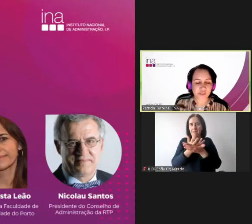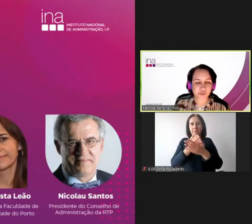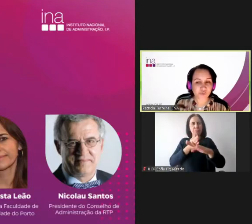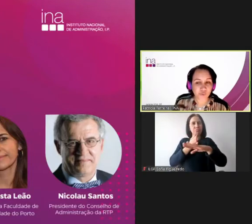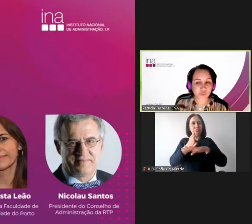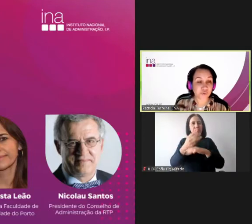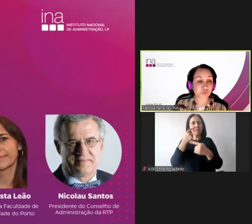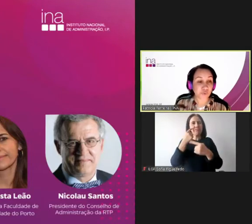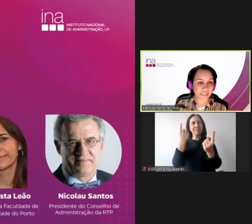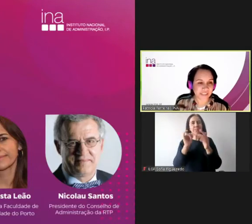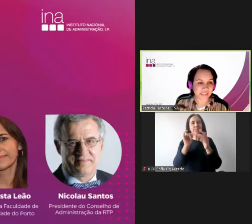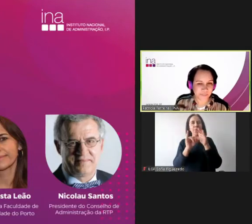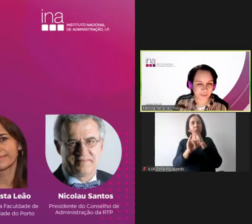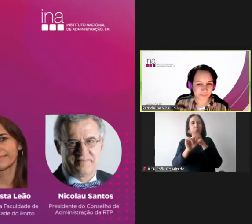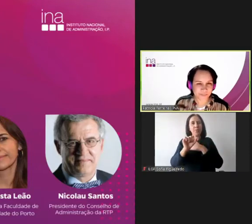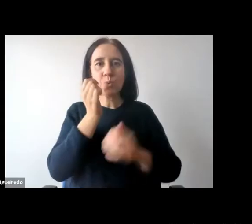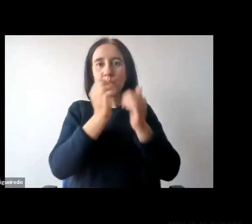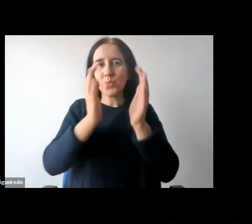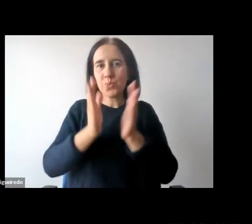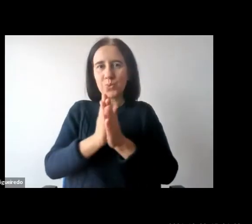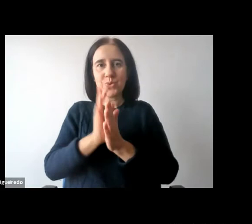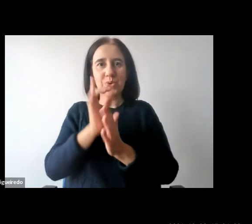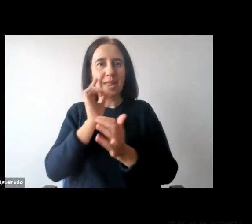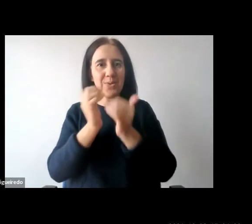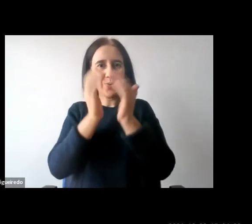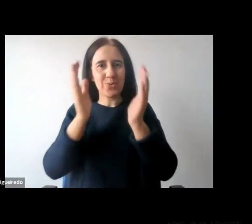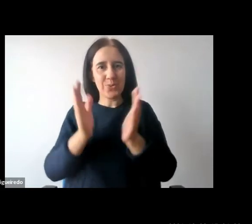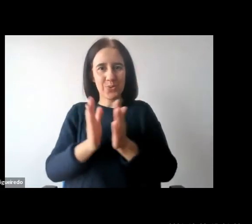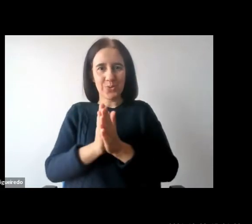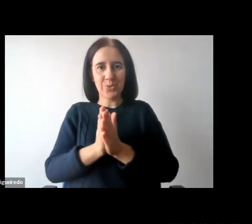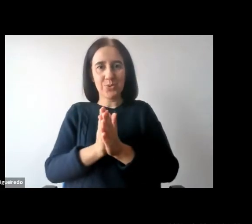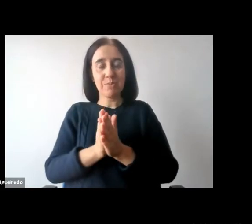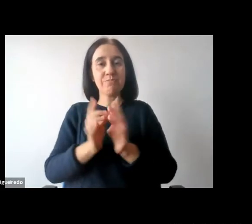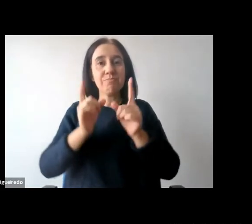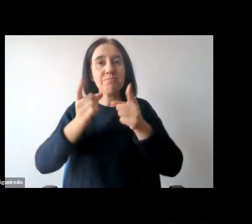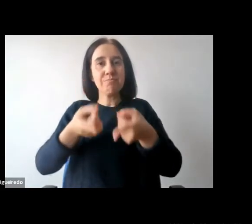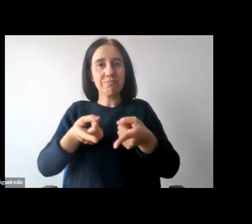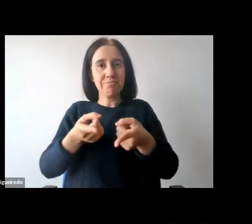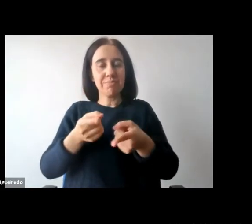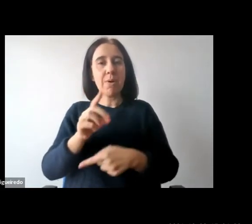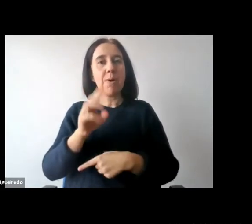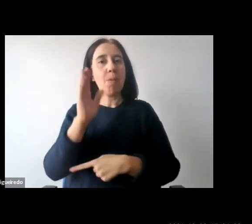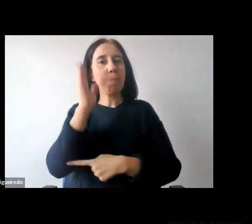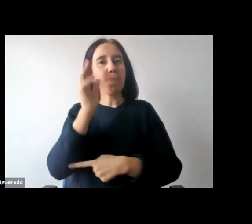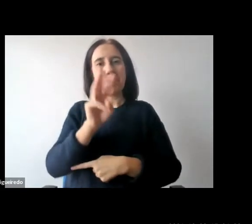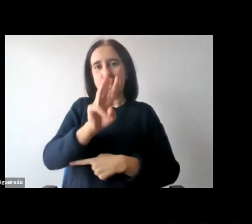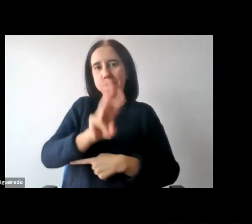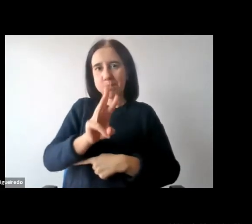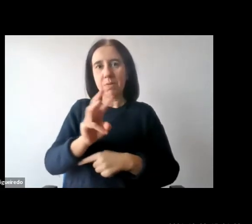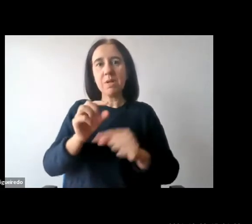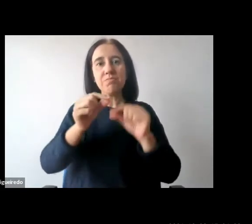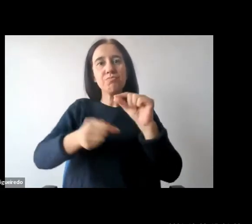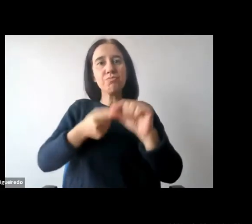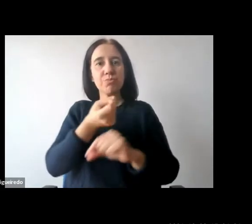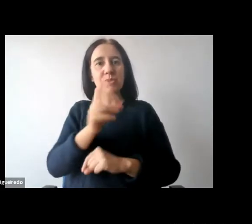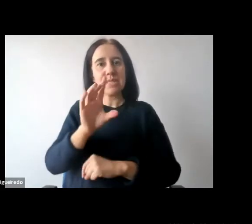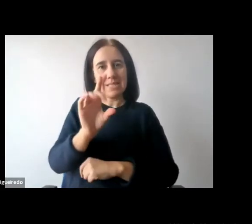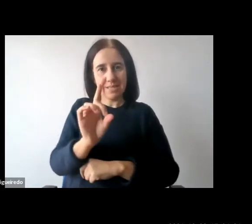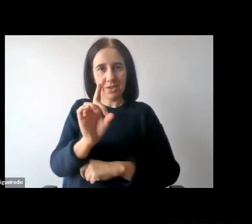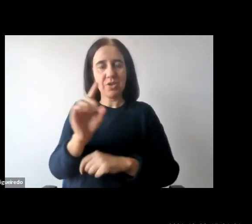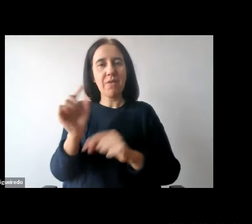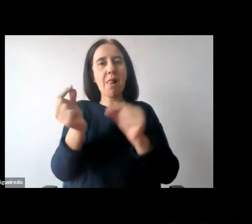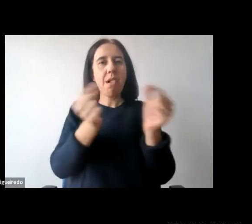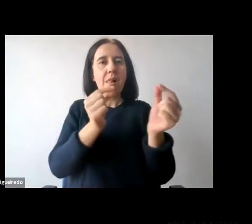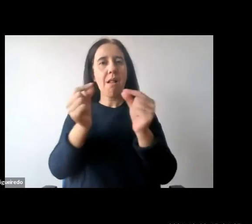do canal de YouTube do INA-IP. Damos início ao terceiro webinar de um ciclo de 6, onde serão debatidos